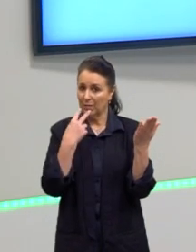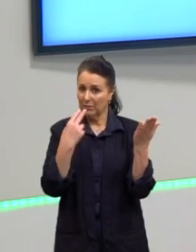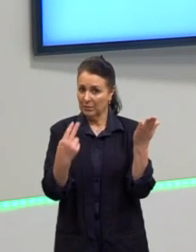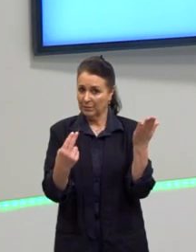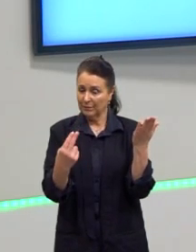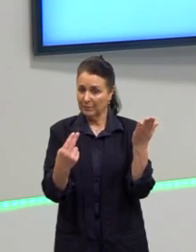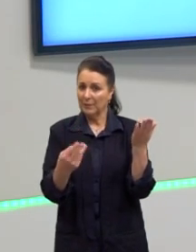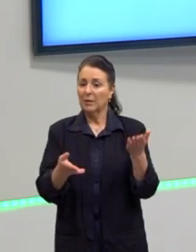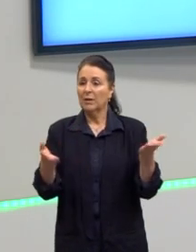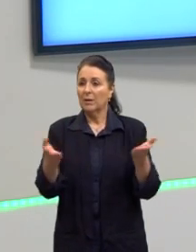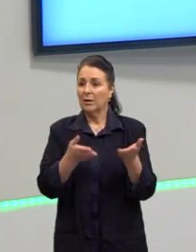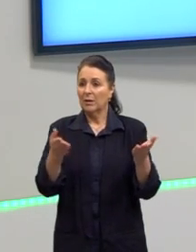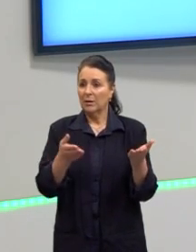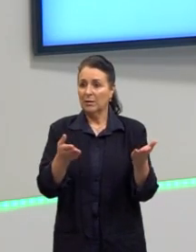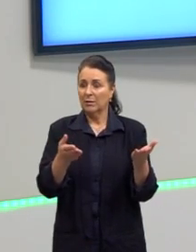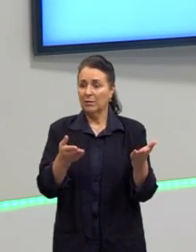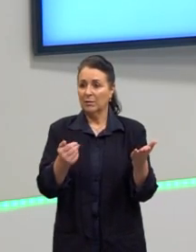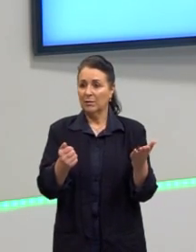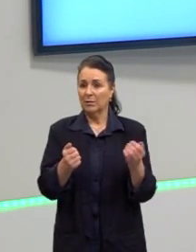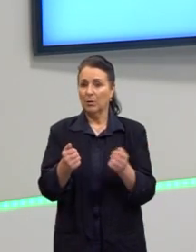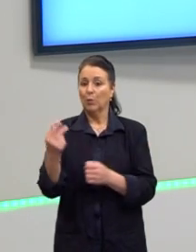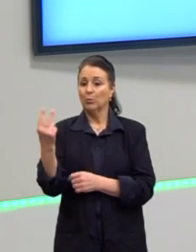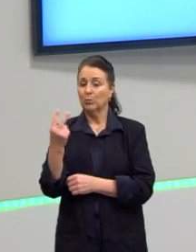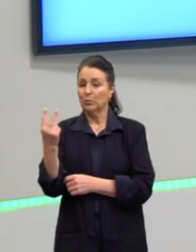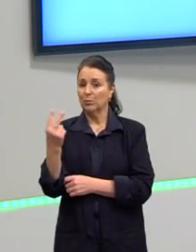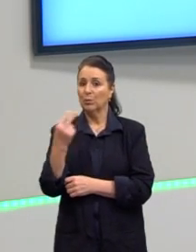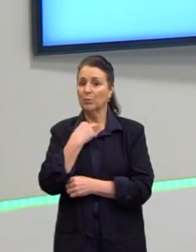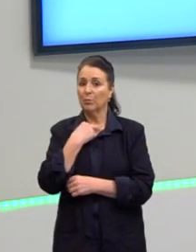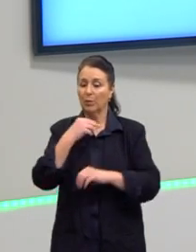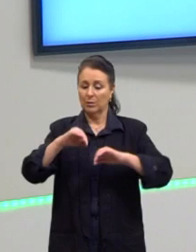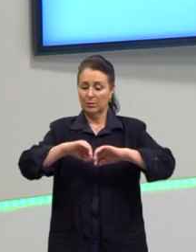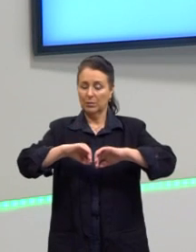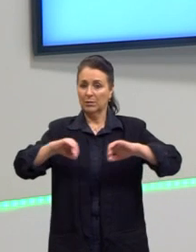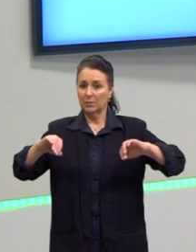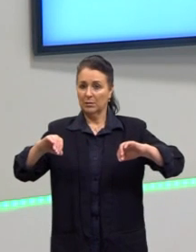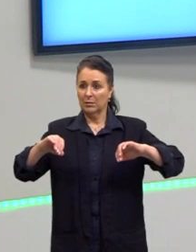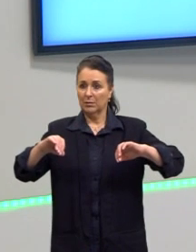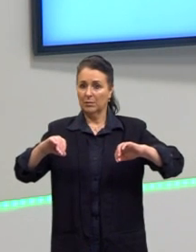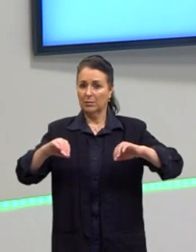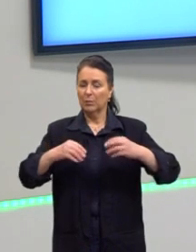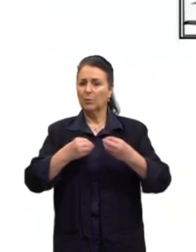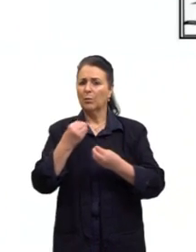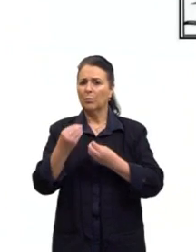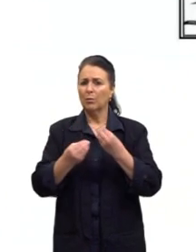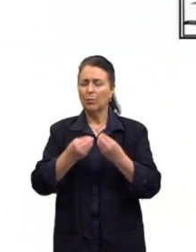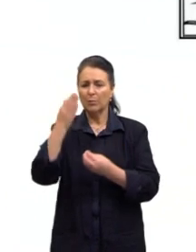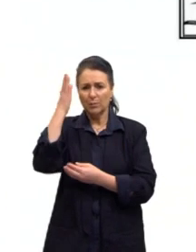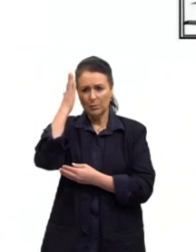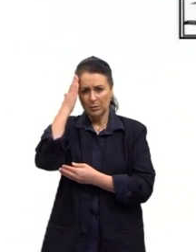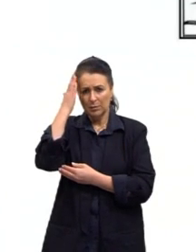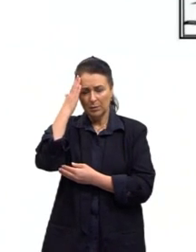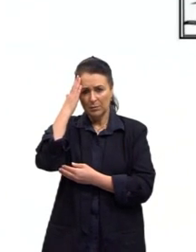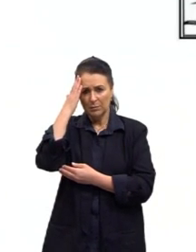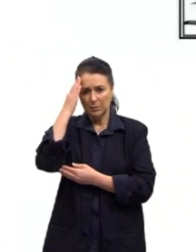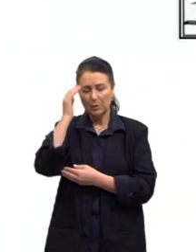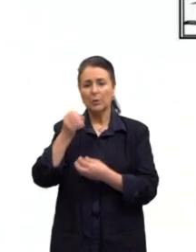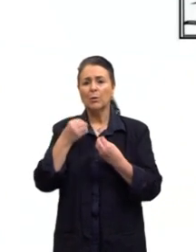agora o lissan eu não posso separar a Márcia como é que tu sabe a gente sabe porque a gente vai